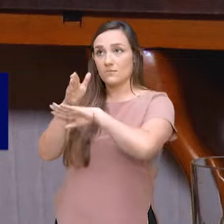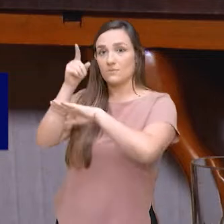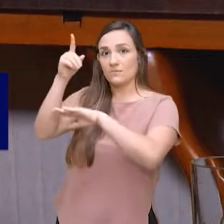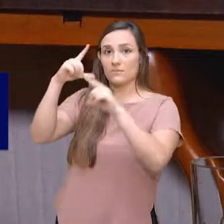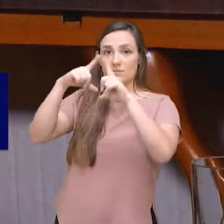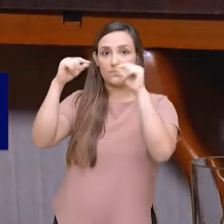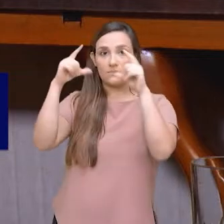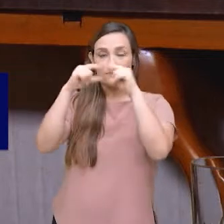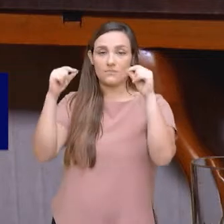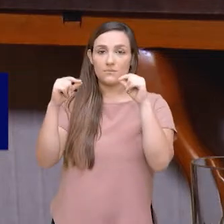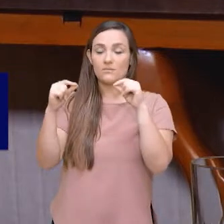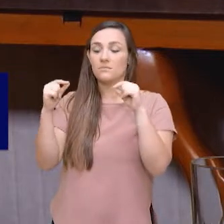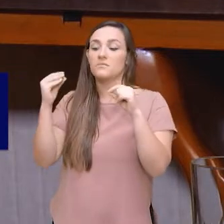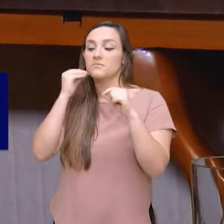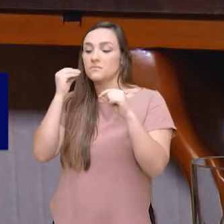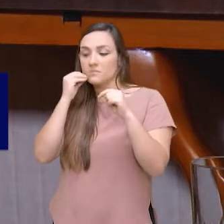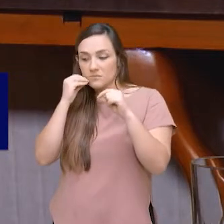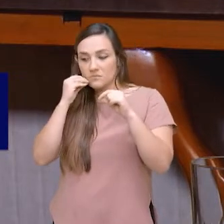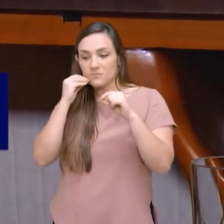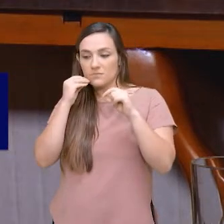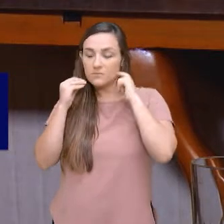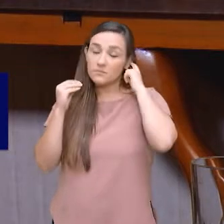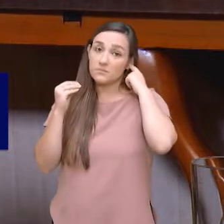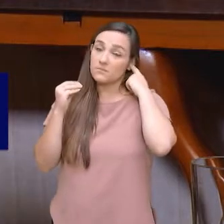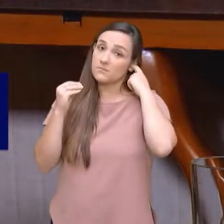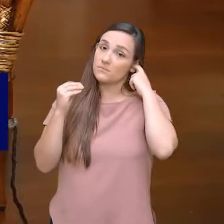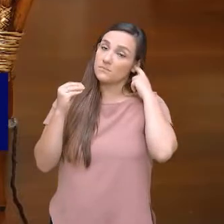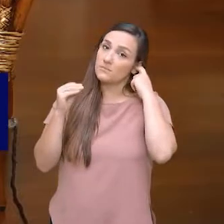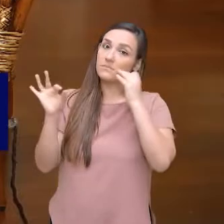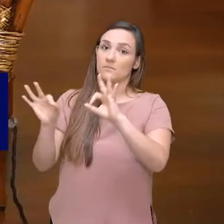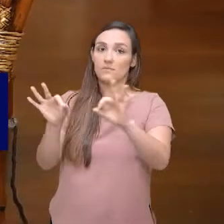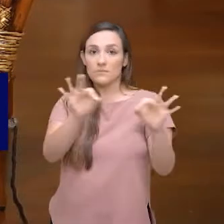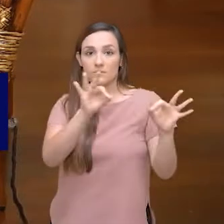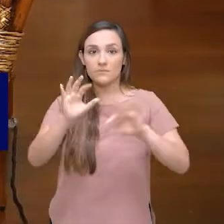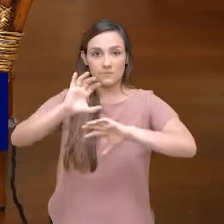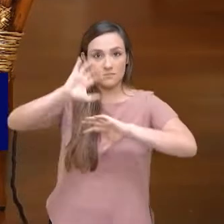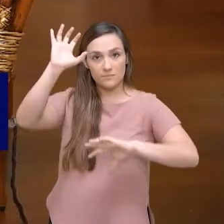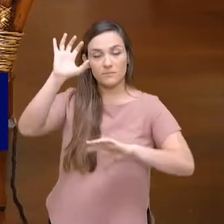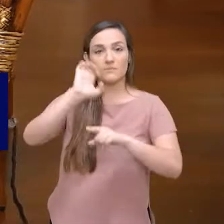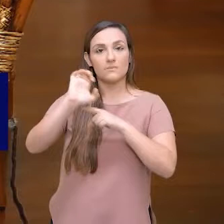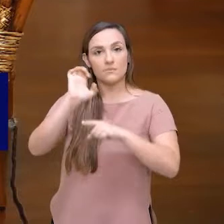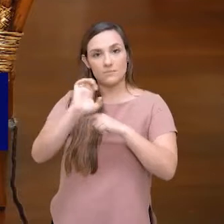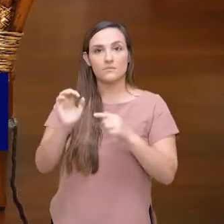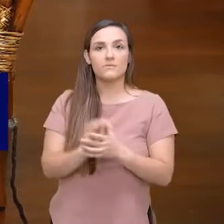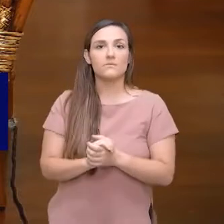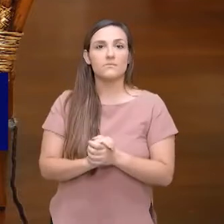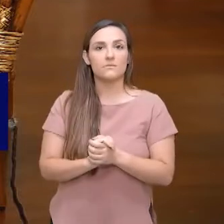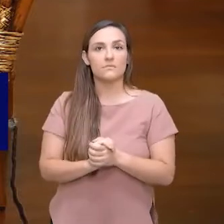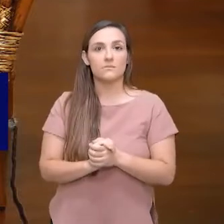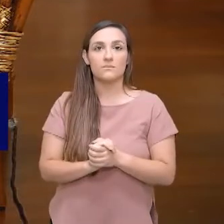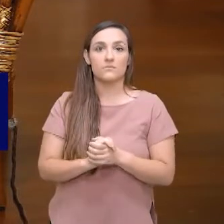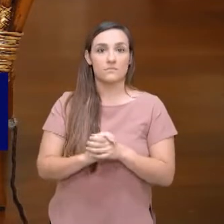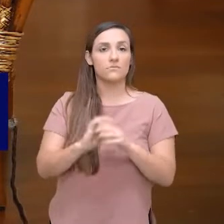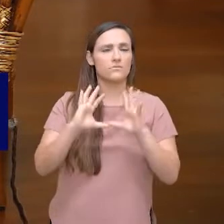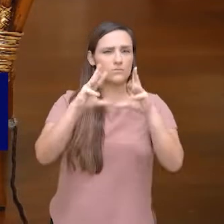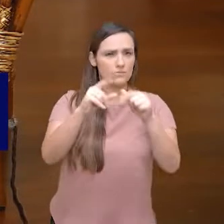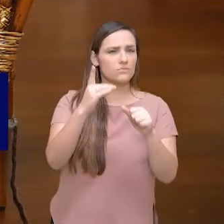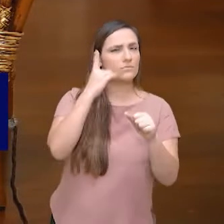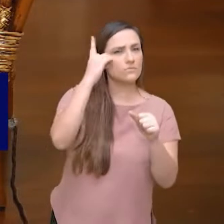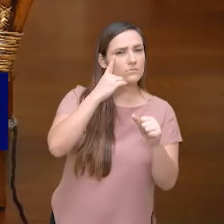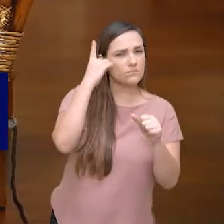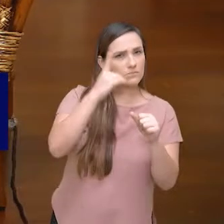tratar da divisão do Estado. Os parlamentares da Assembleia Legislativa de Mato